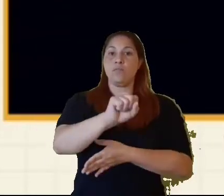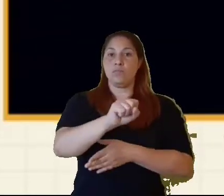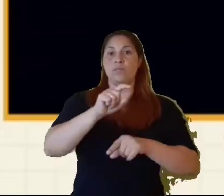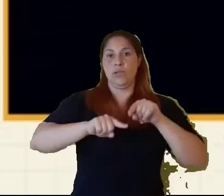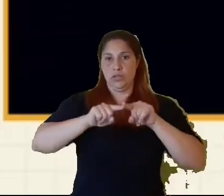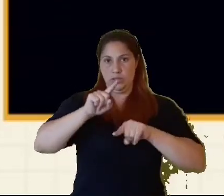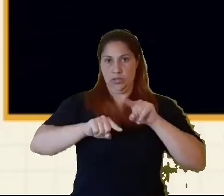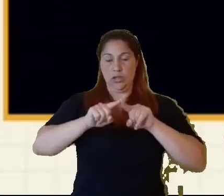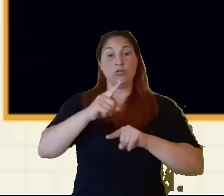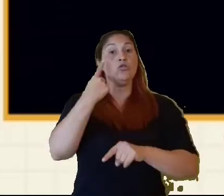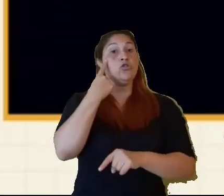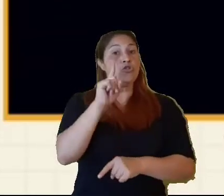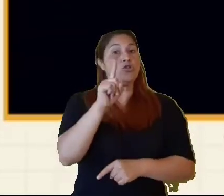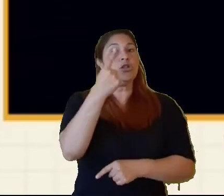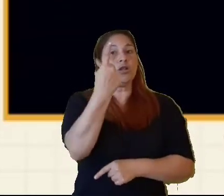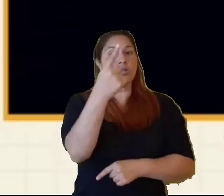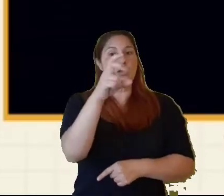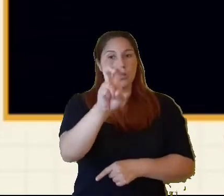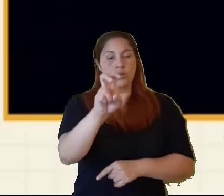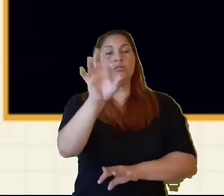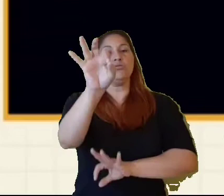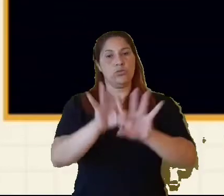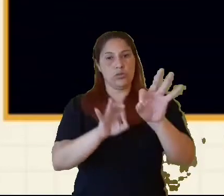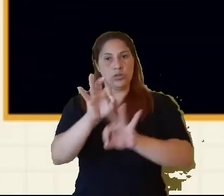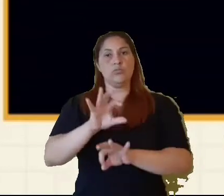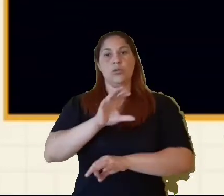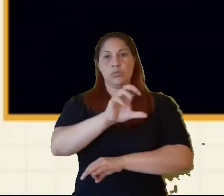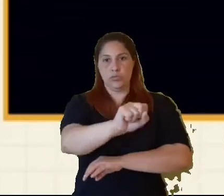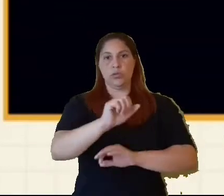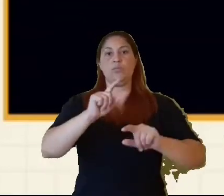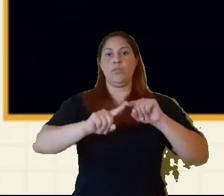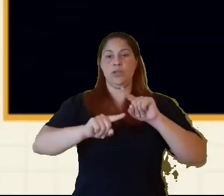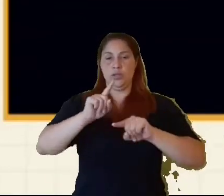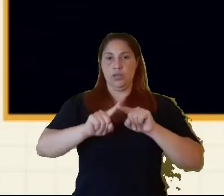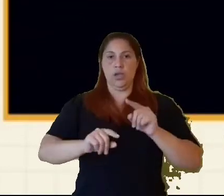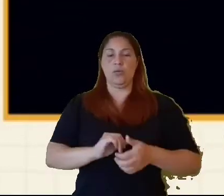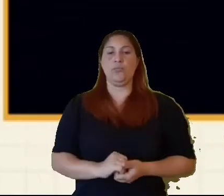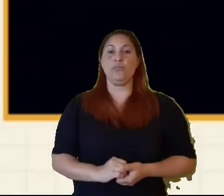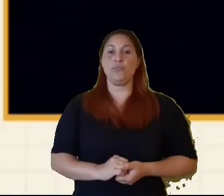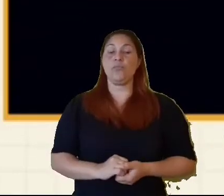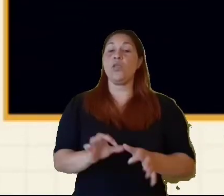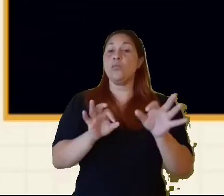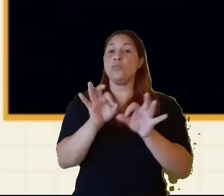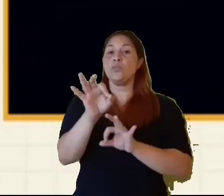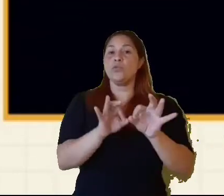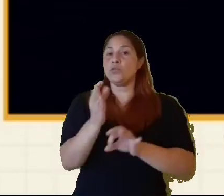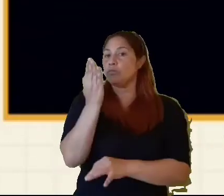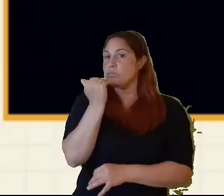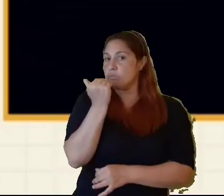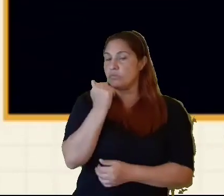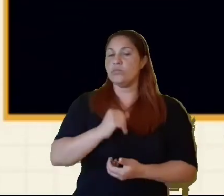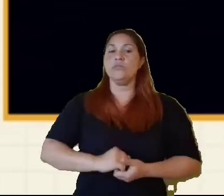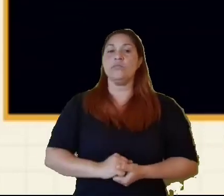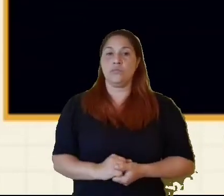não são. No dia 15 já se programem para ir buscar. Projeto Merenda. Vai ter o início